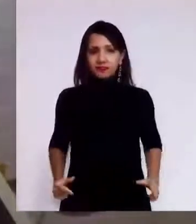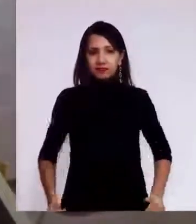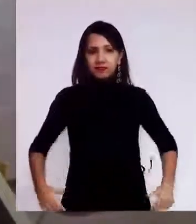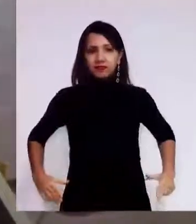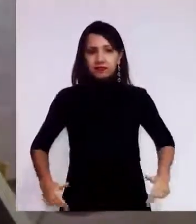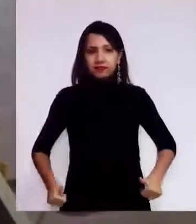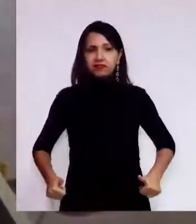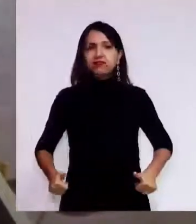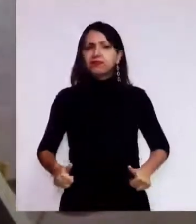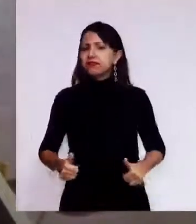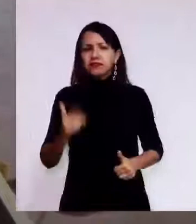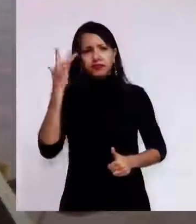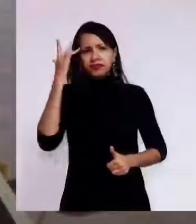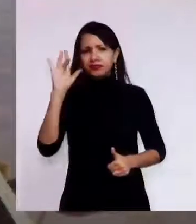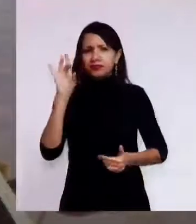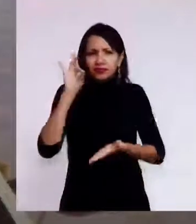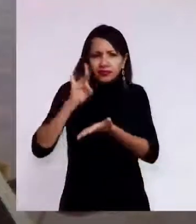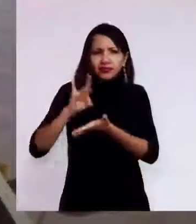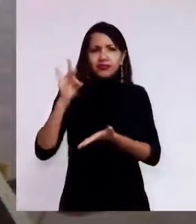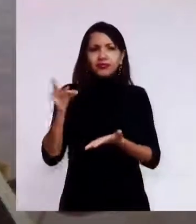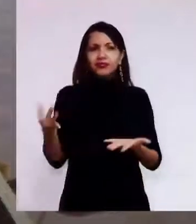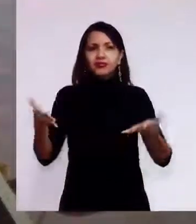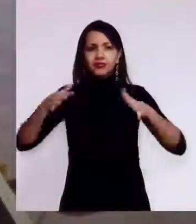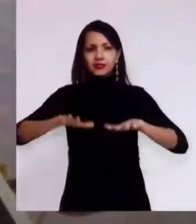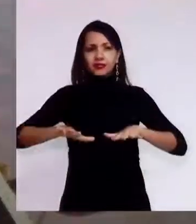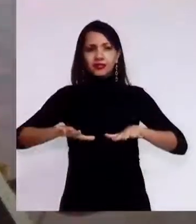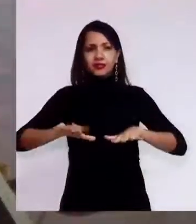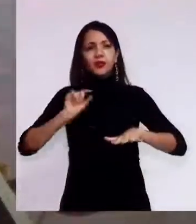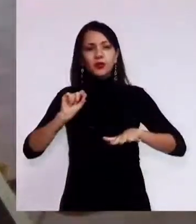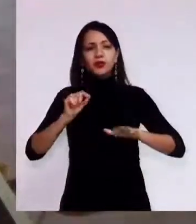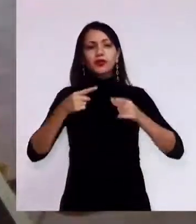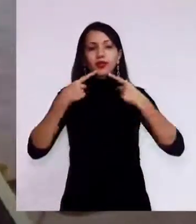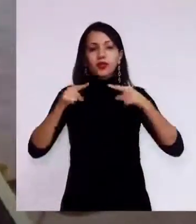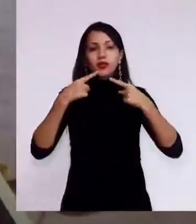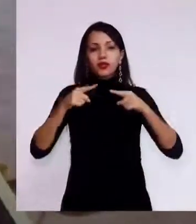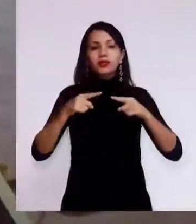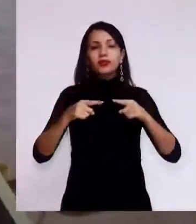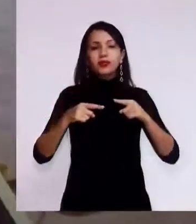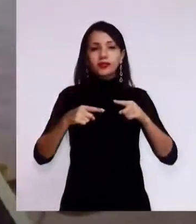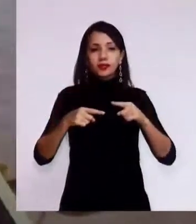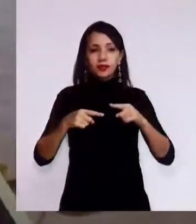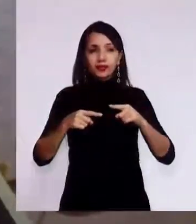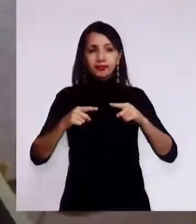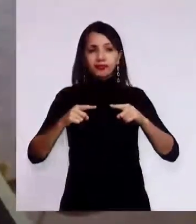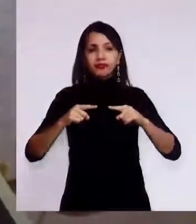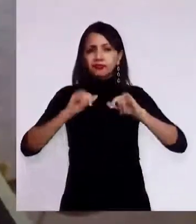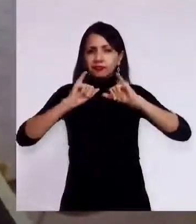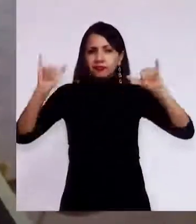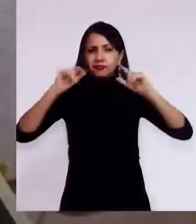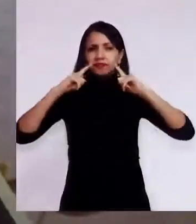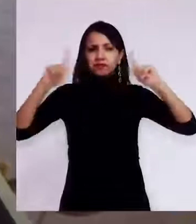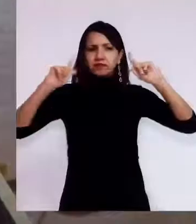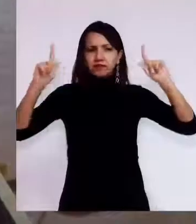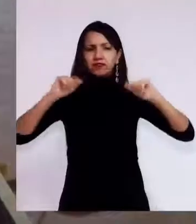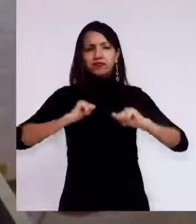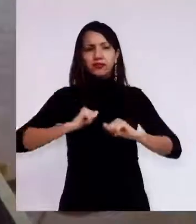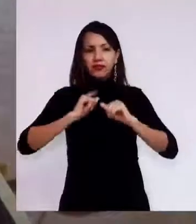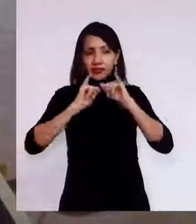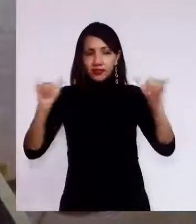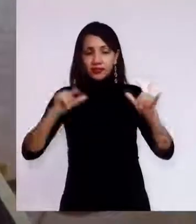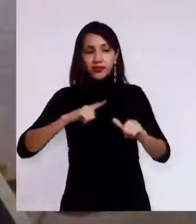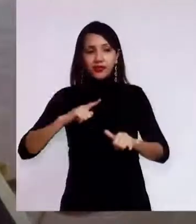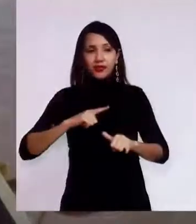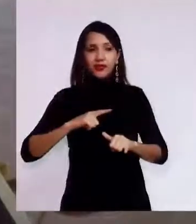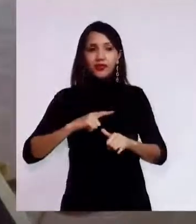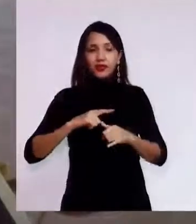longe, muito longe do que é uma verdadeira inclusão. O que o manifesto pensa? Aspas, recebemos com indignação a notícia